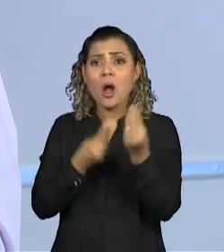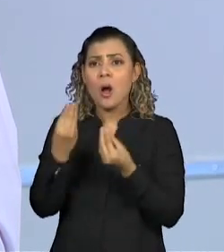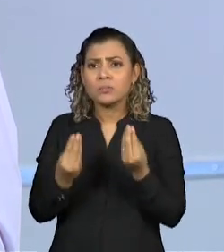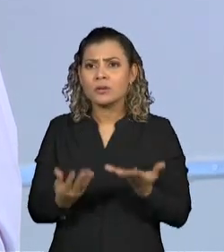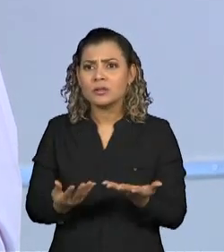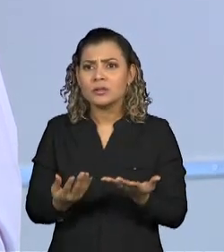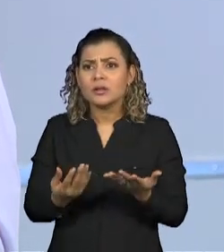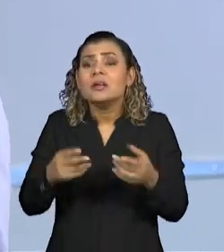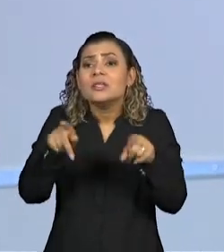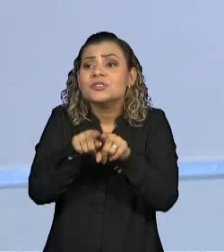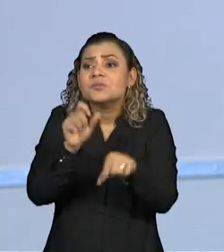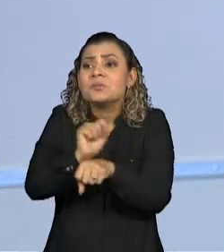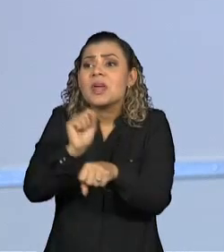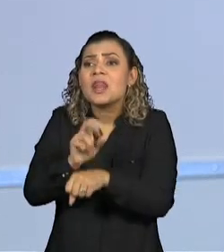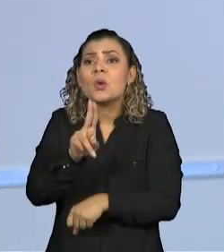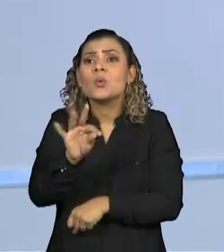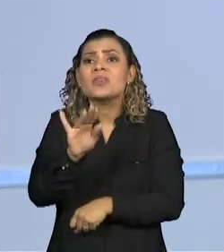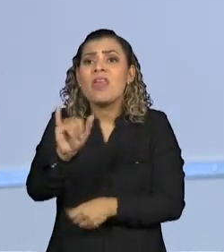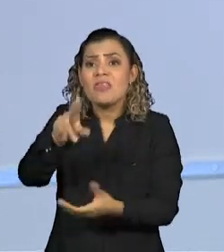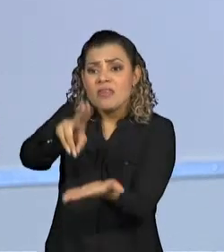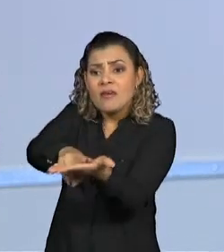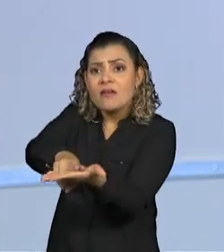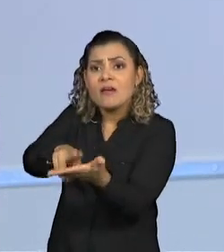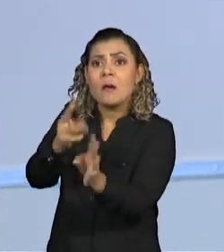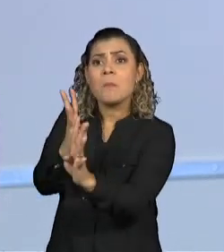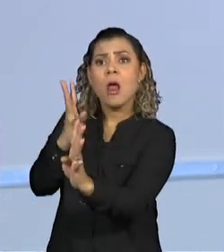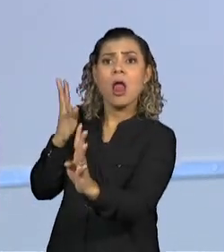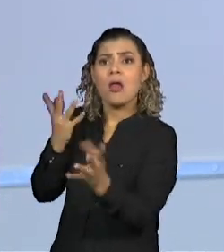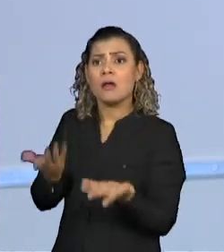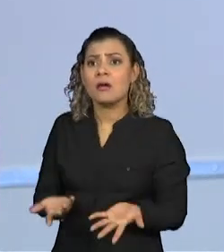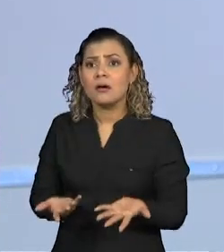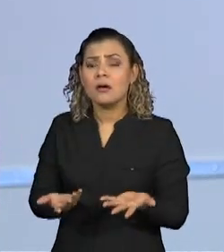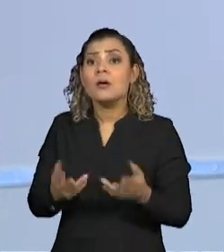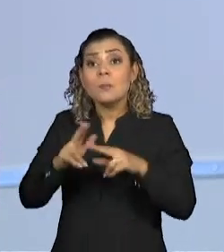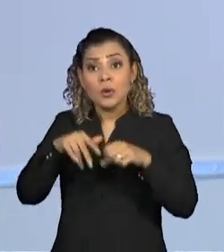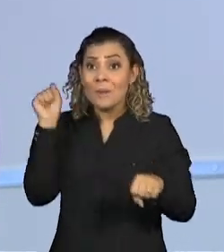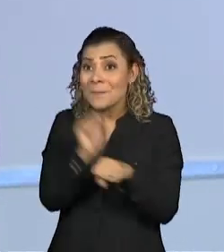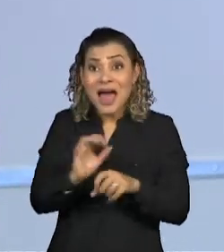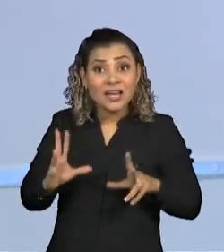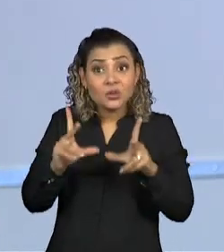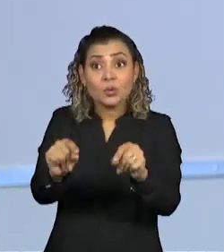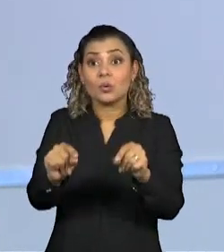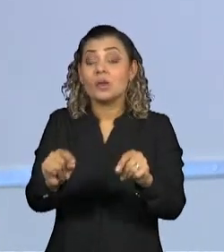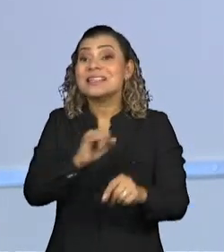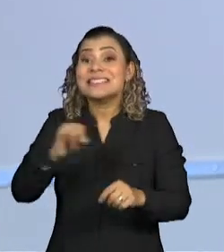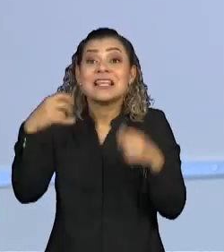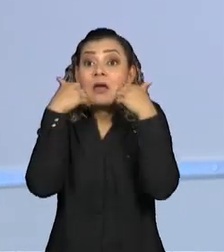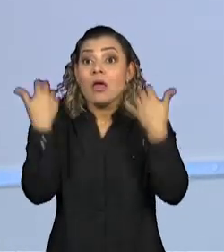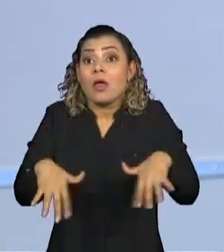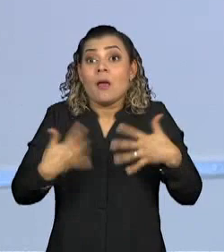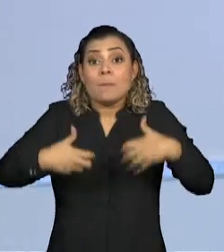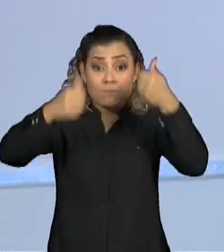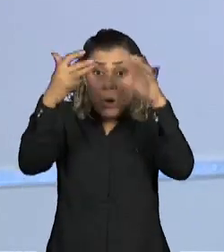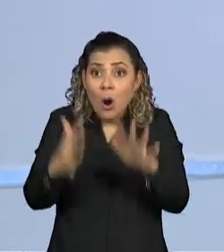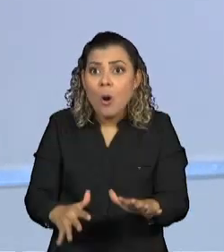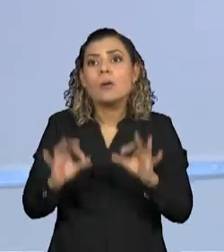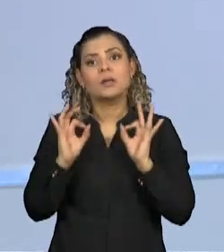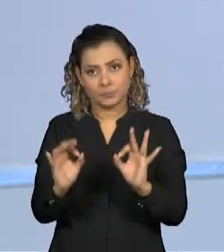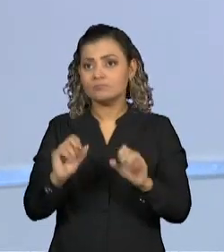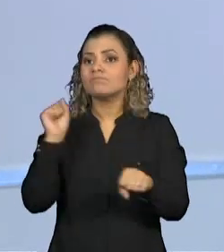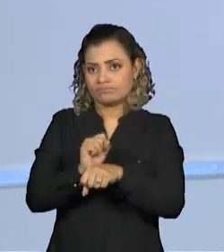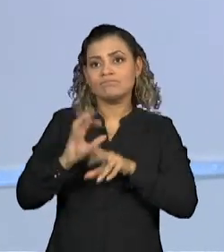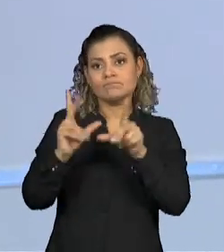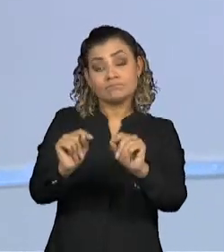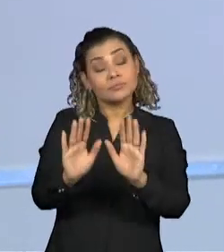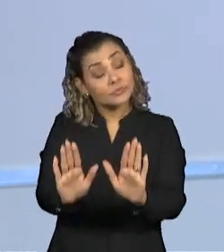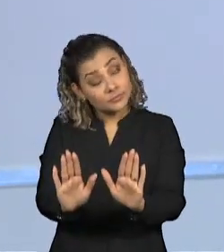morte. Lockdown seria a situação desesperadora nessa situação de catástrofe, mas